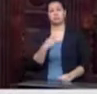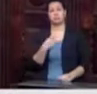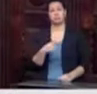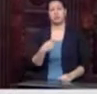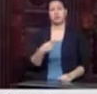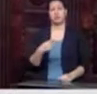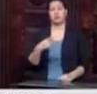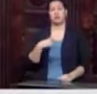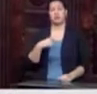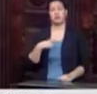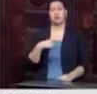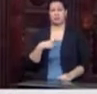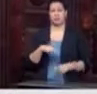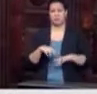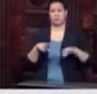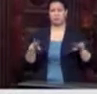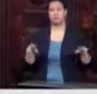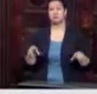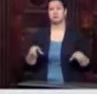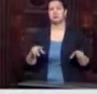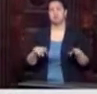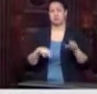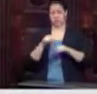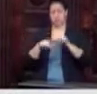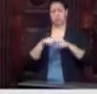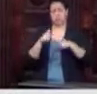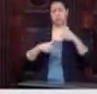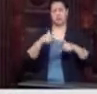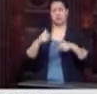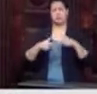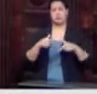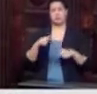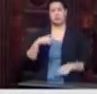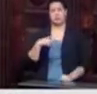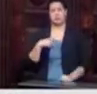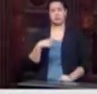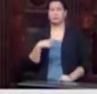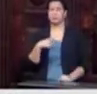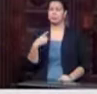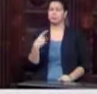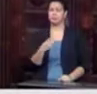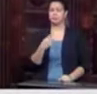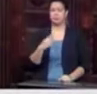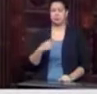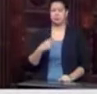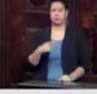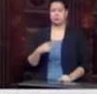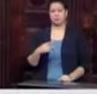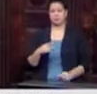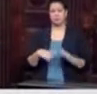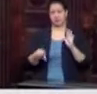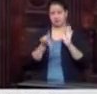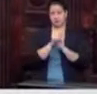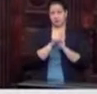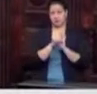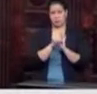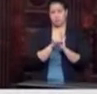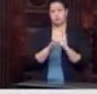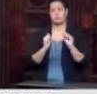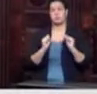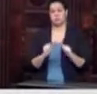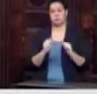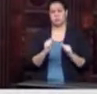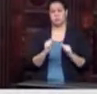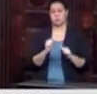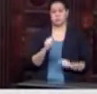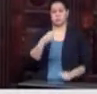para isso. Com essa reforma trabalhista, por exemplo, onde o legislado pode se sobrepor,